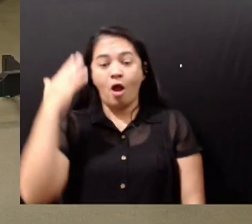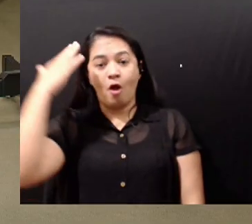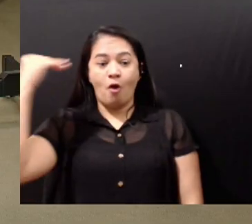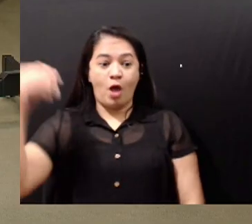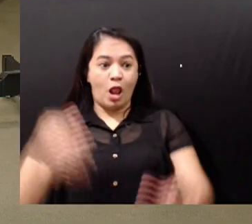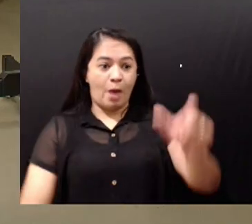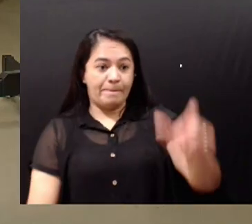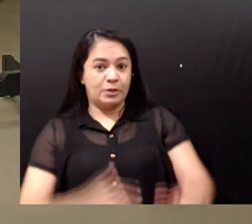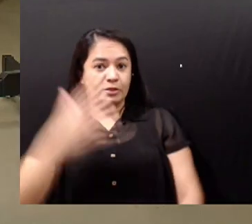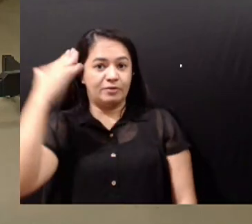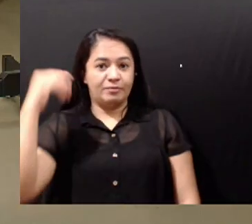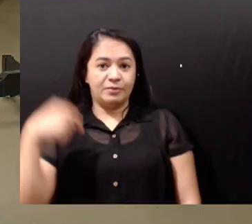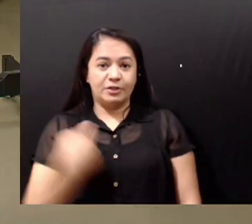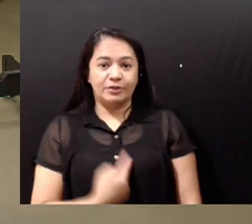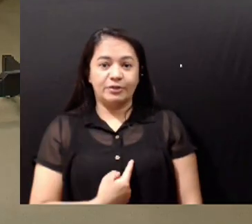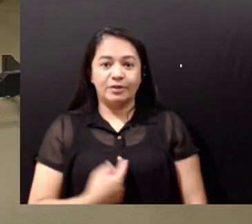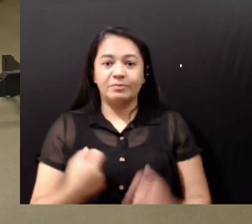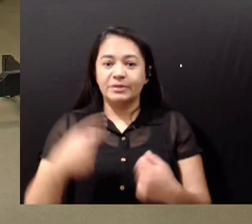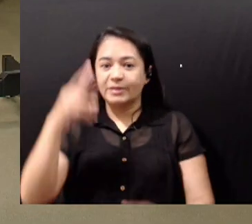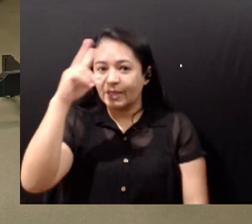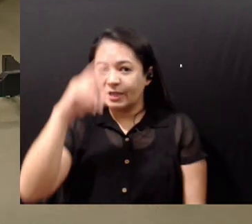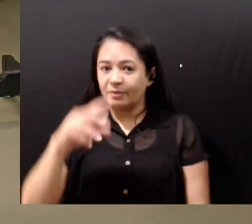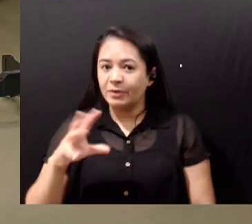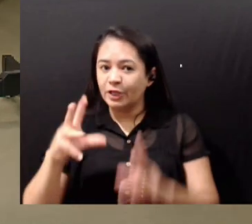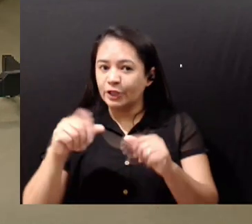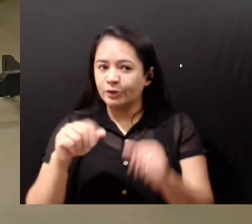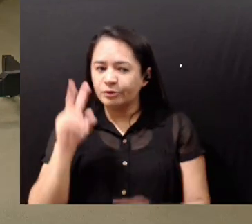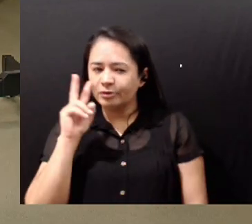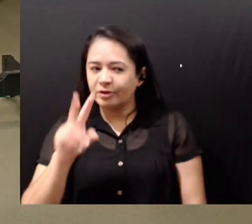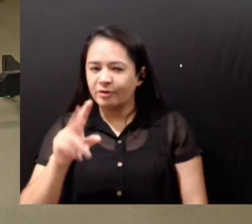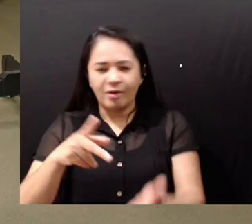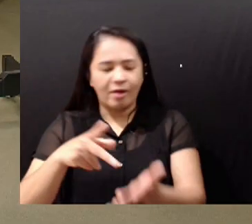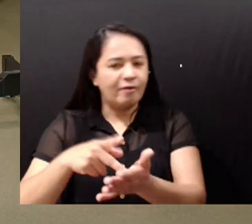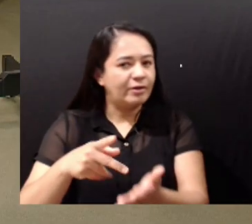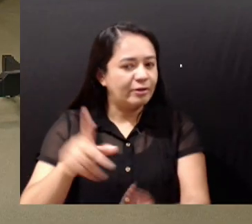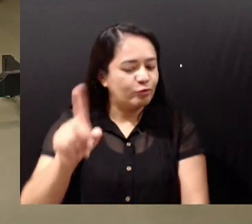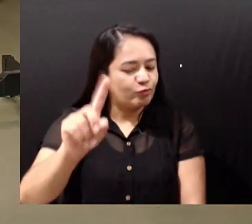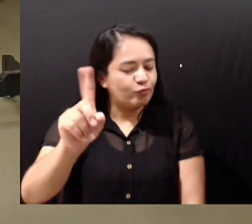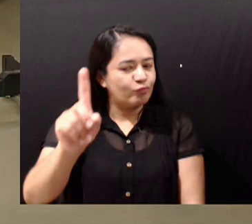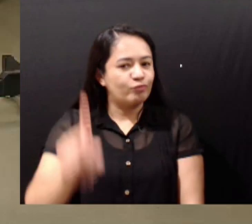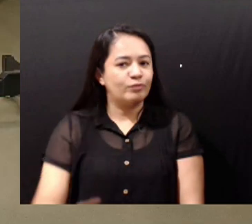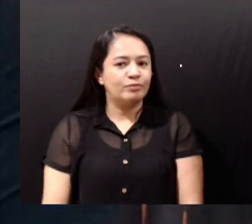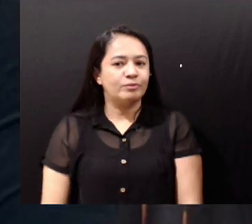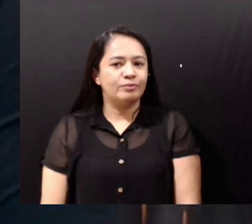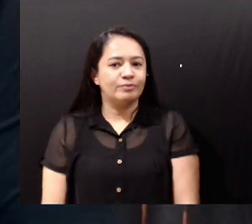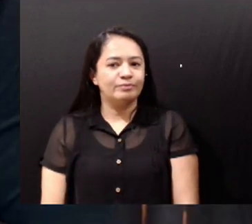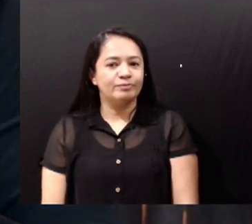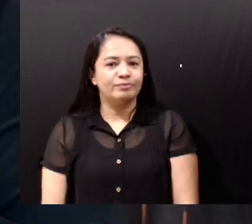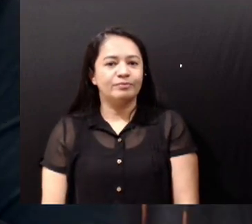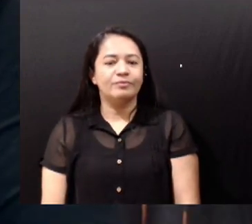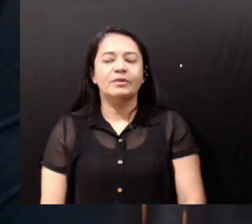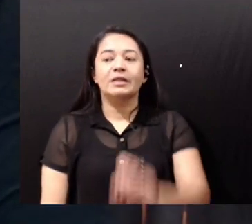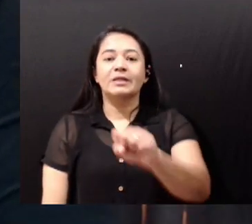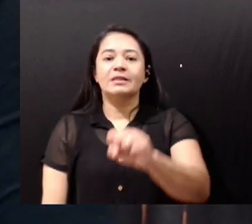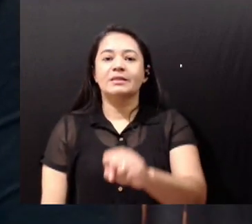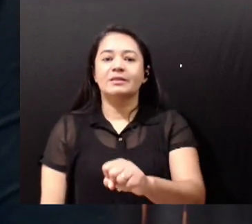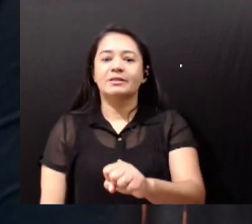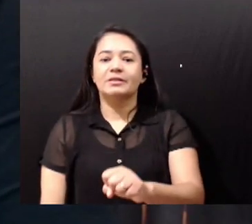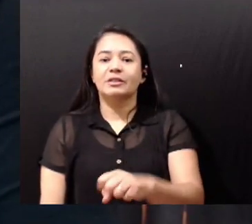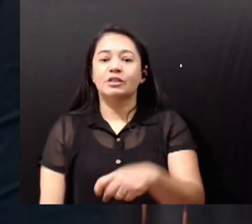gente tem que lembrar que nem tudo que a gente vê é verdade, né? Pois é, e tem uma questão também aí, trazendo para o meu lado, que nós somos